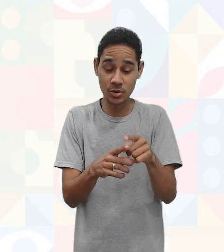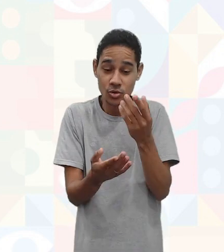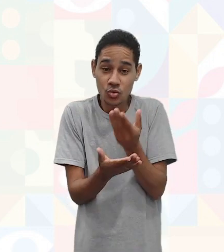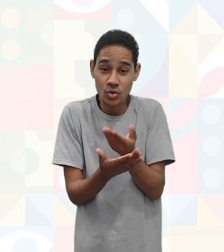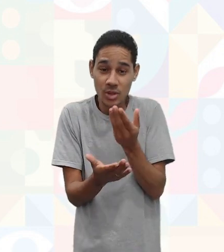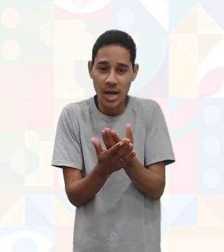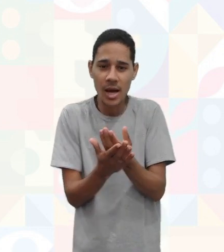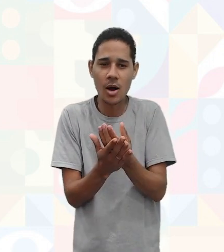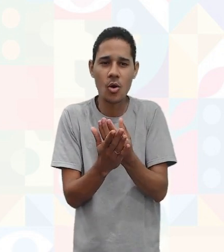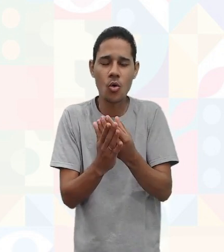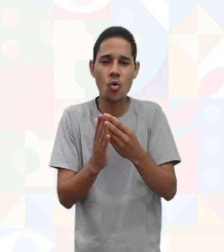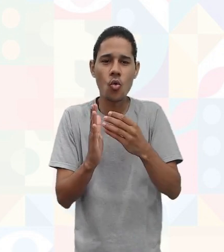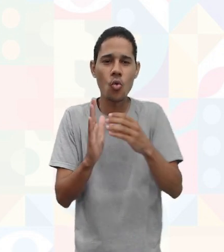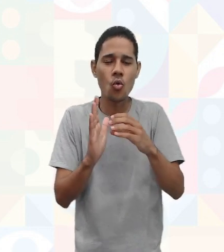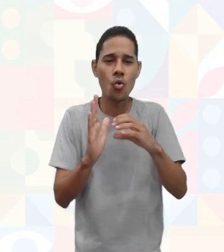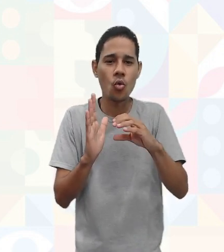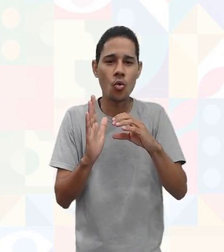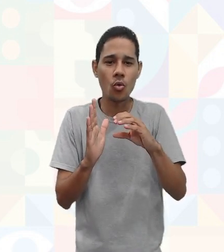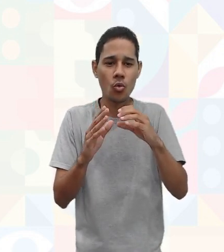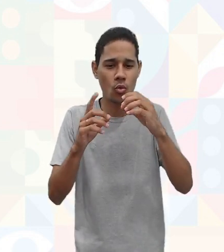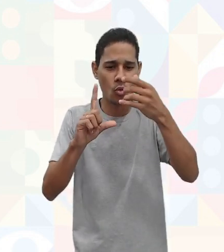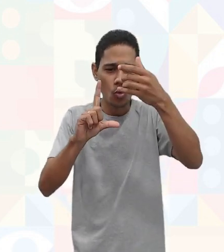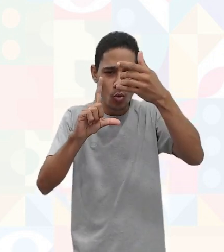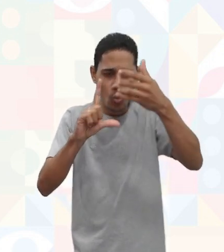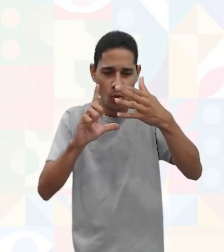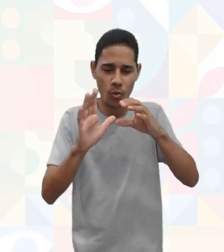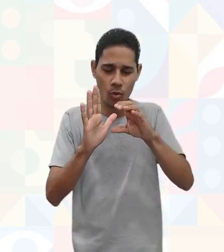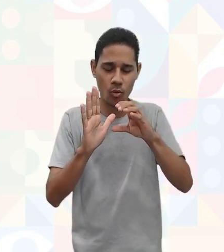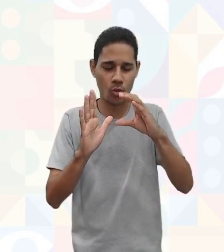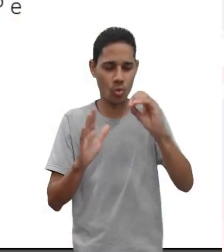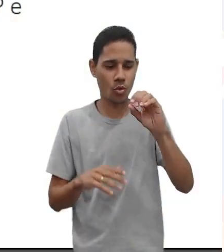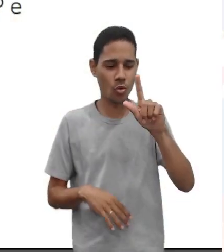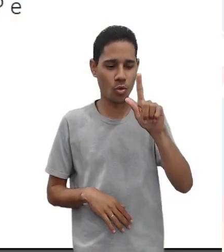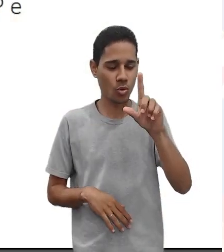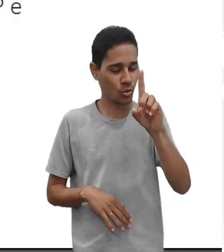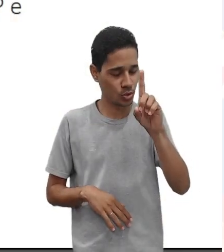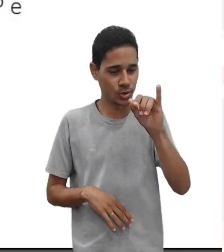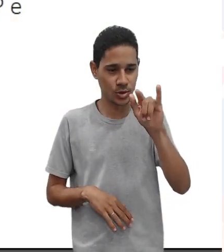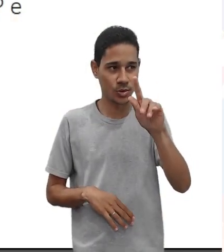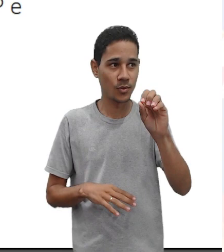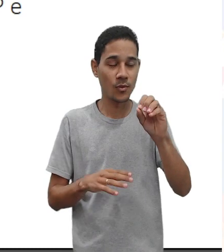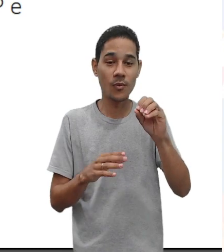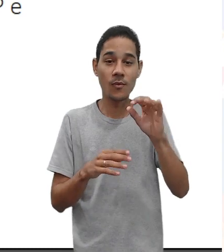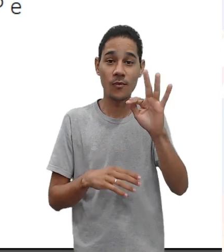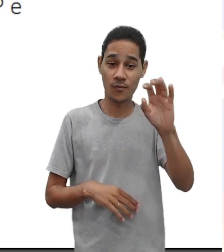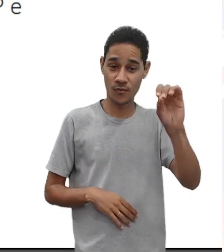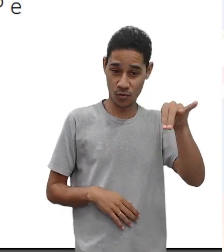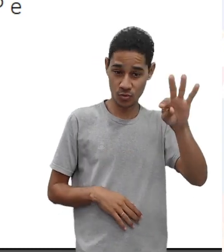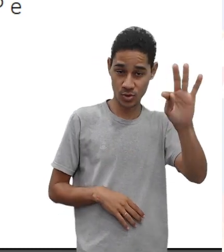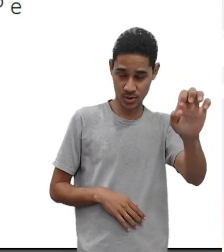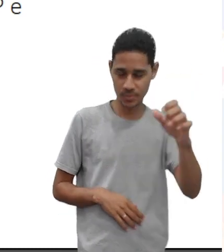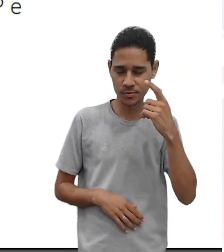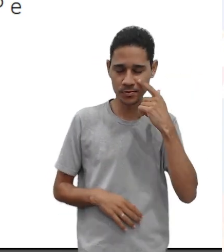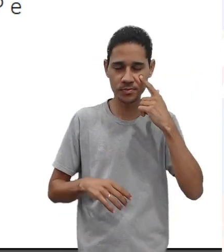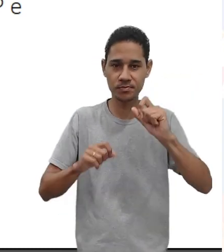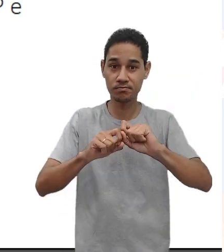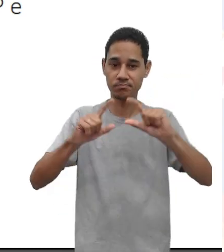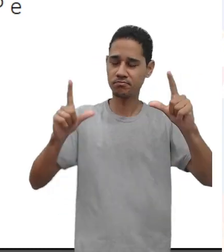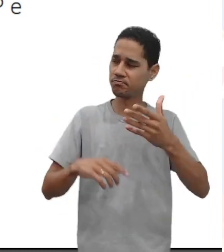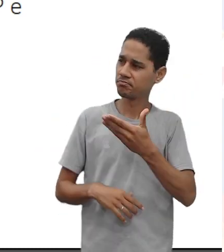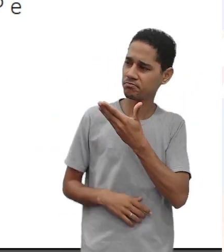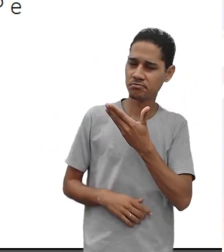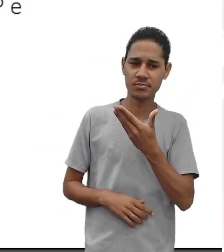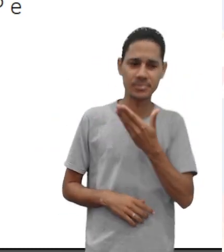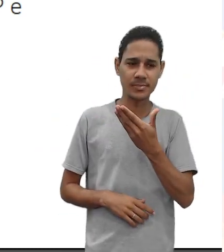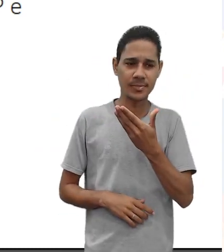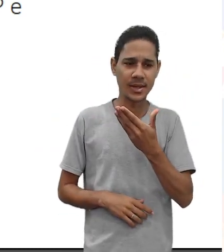código-fonte que eu trouxe aqui para você. Olhando aqui na tela, a gente tem a seguinte pergunta: